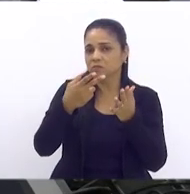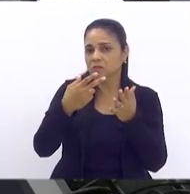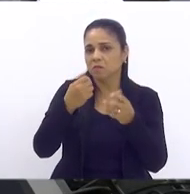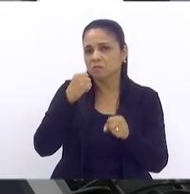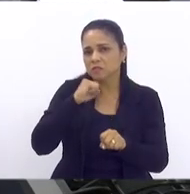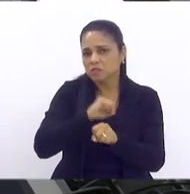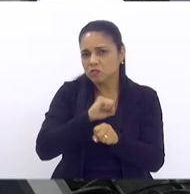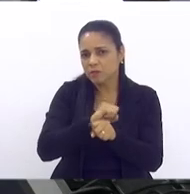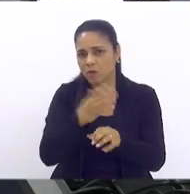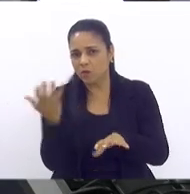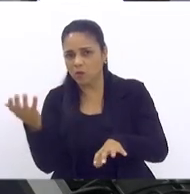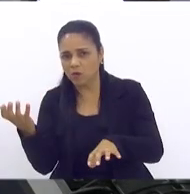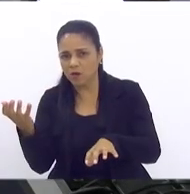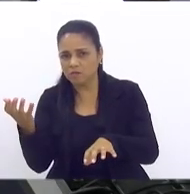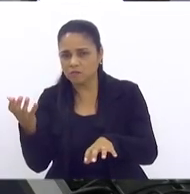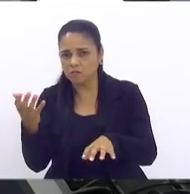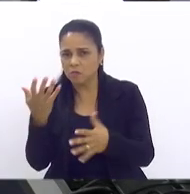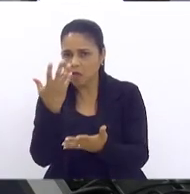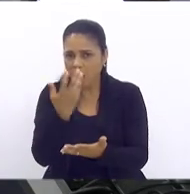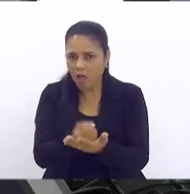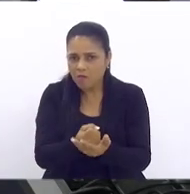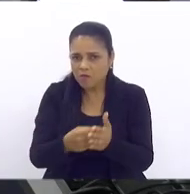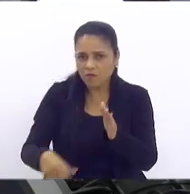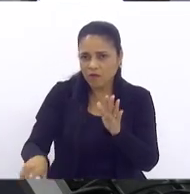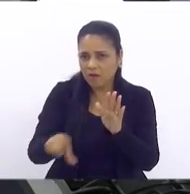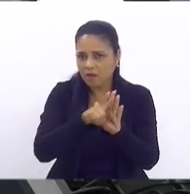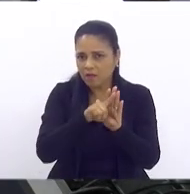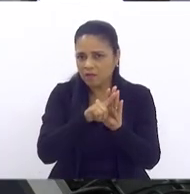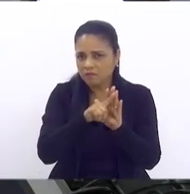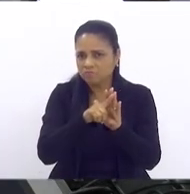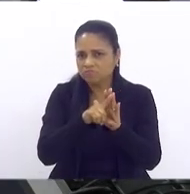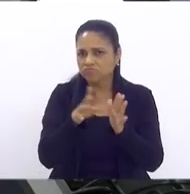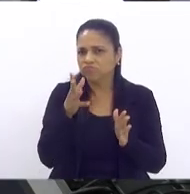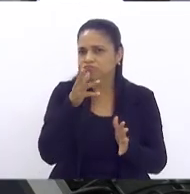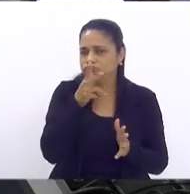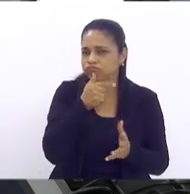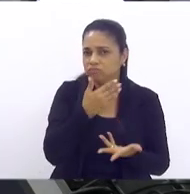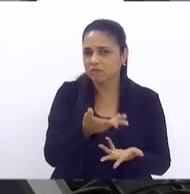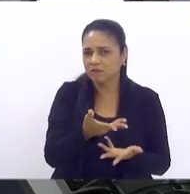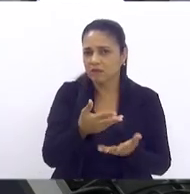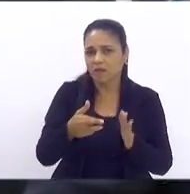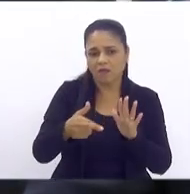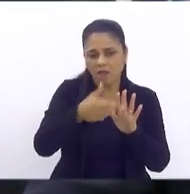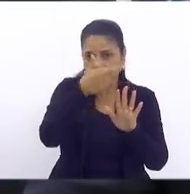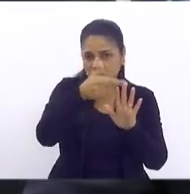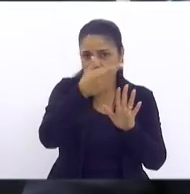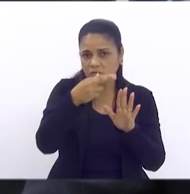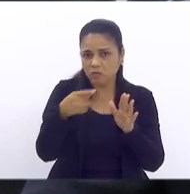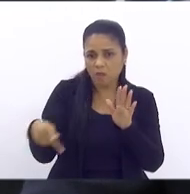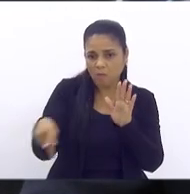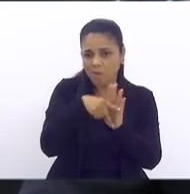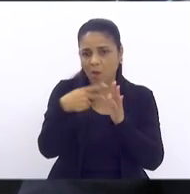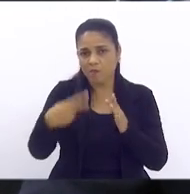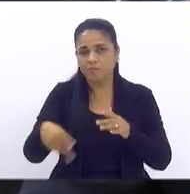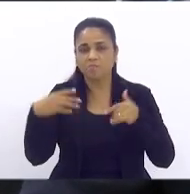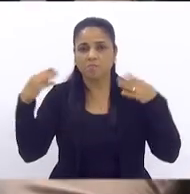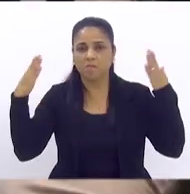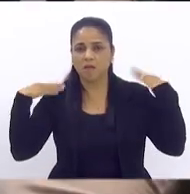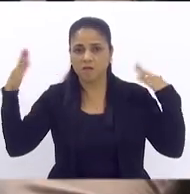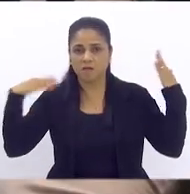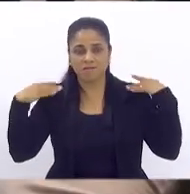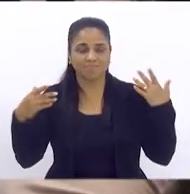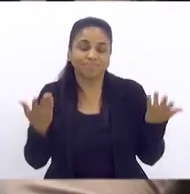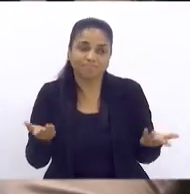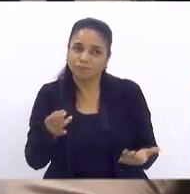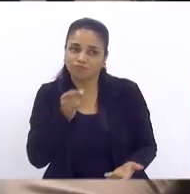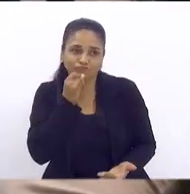Nacional aprovar qualquer matéria desse porte demora tanto tempo, né? Precisa através de resolução da própria Marinha? Não, porque, infelizmente, a Marinha não